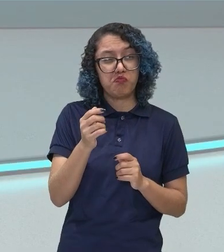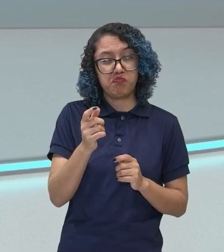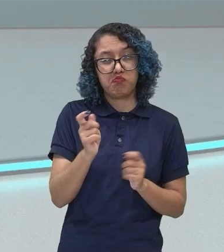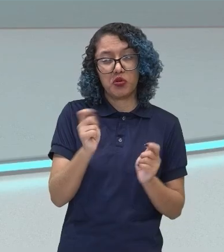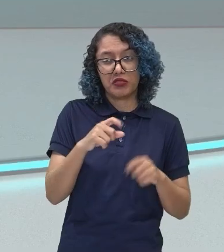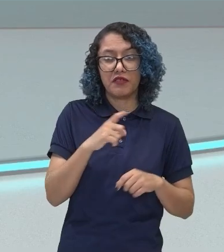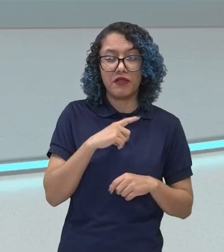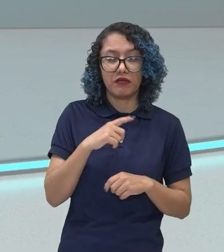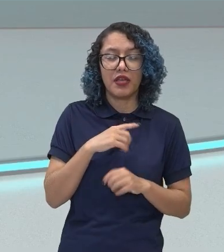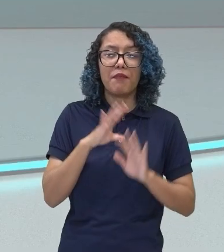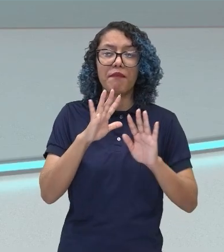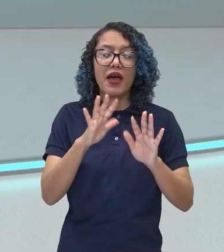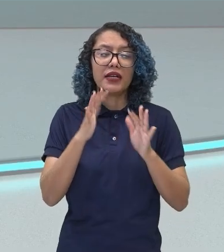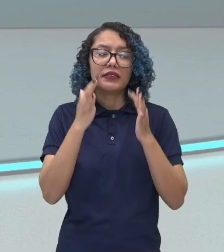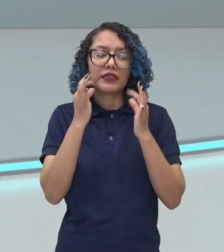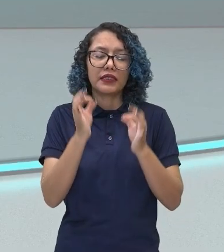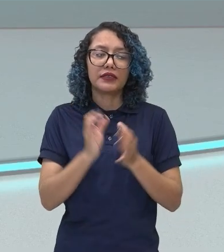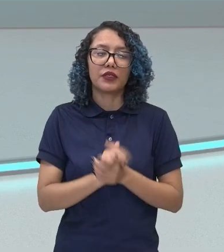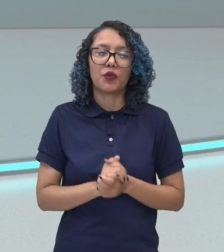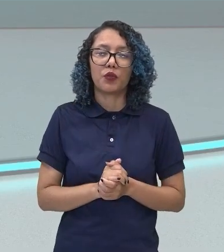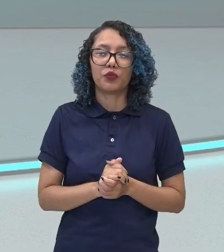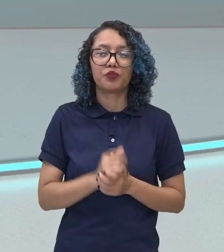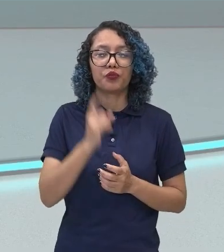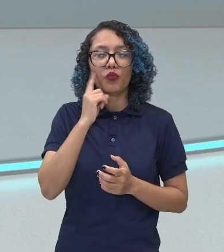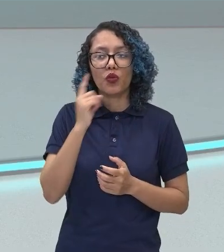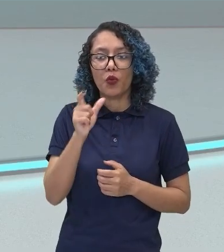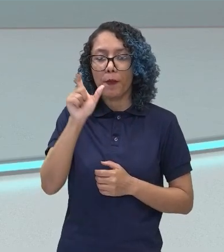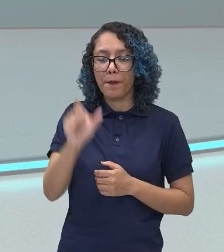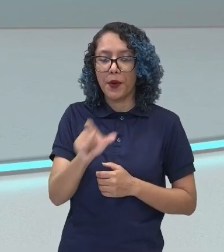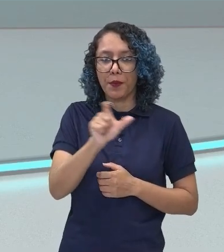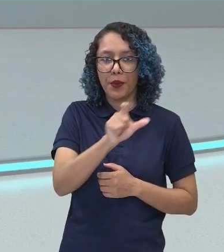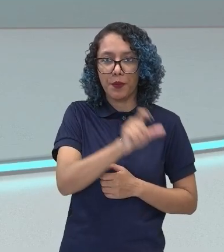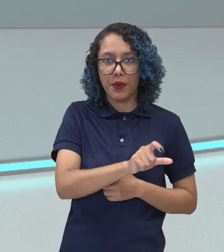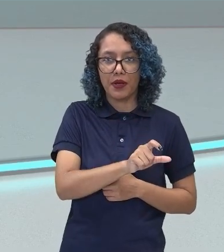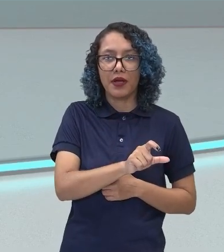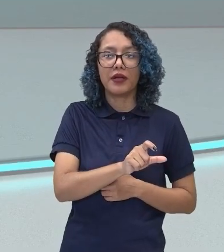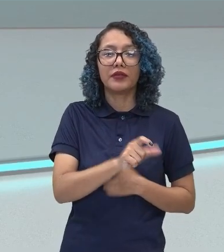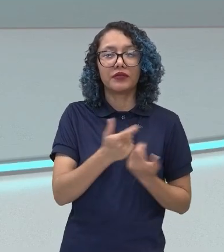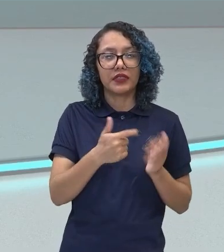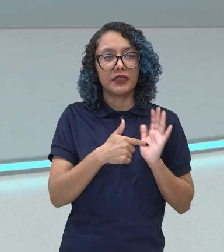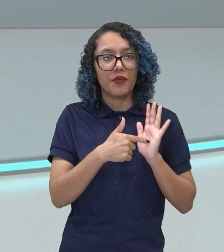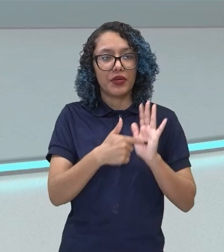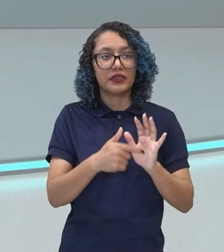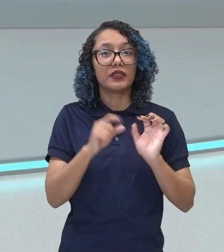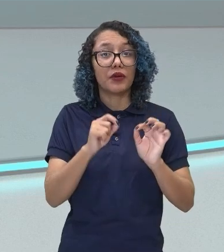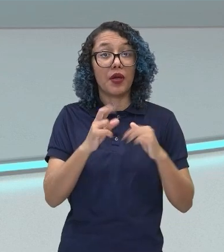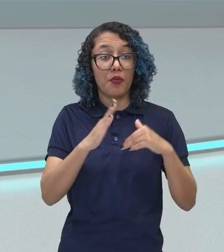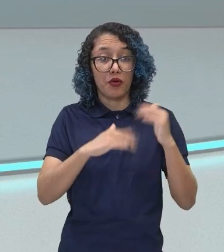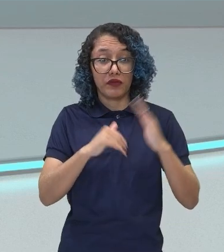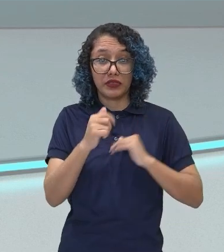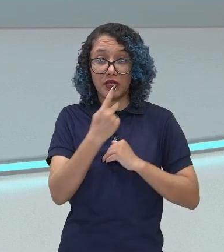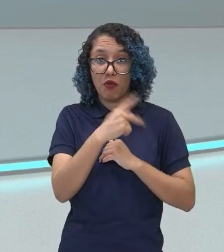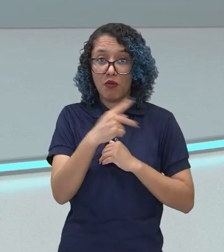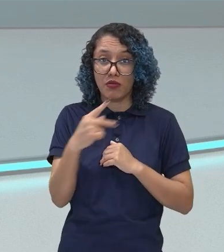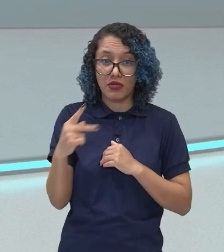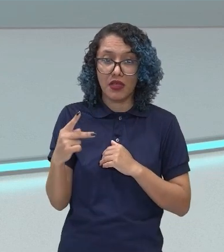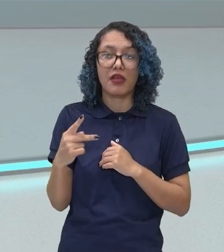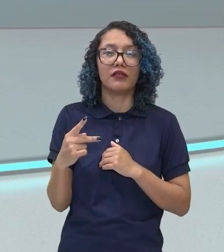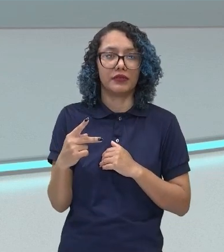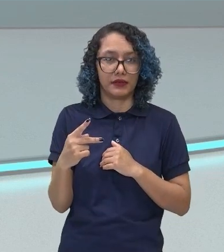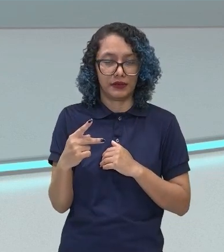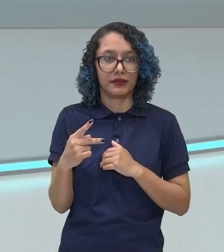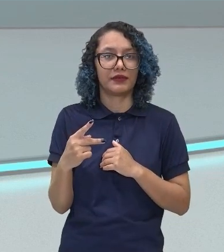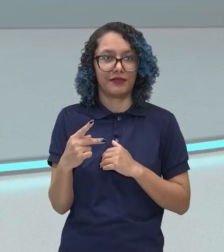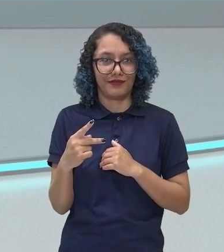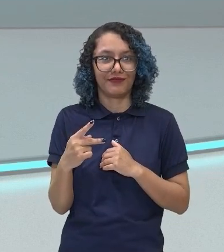para vocês? Todas essas falas dos nossos personagens traz, né, ele se apresentando, o que ele faz para viver, né, qual é o trabalho